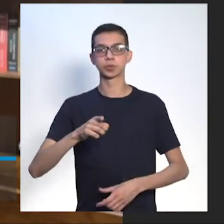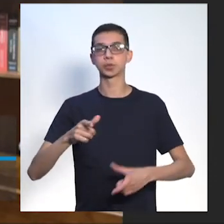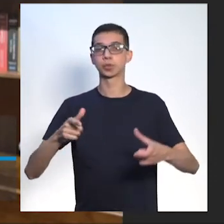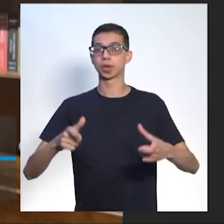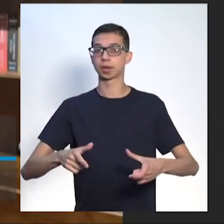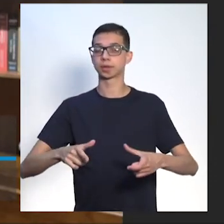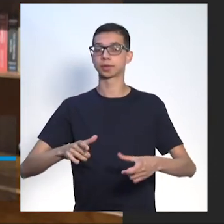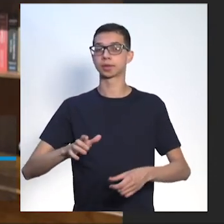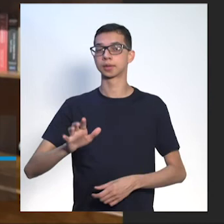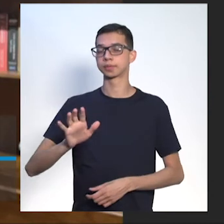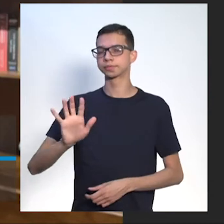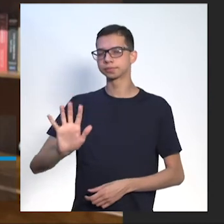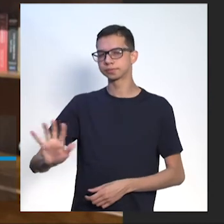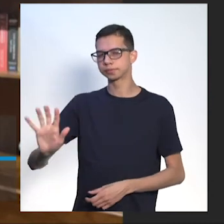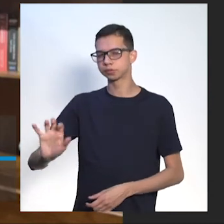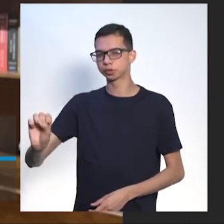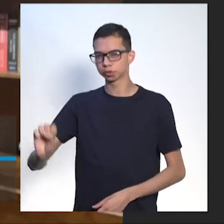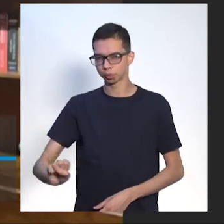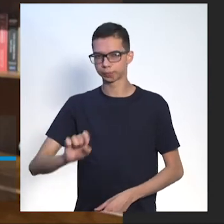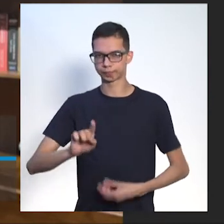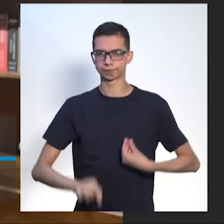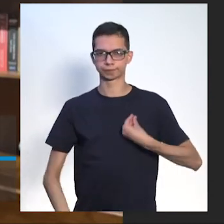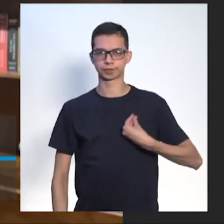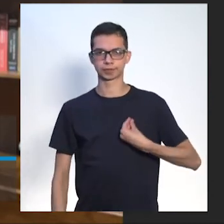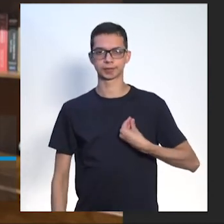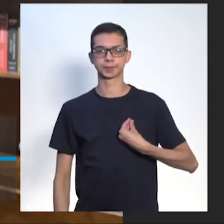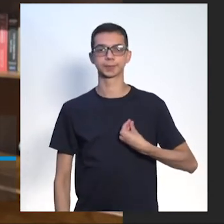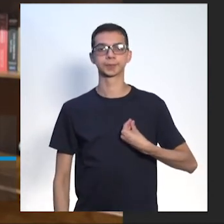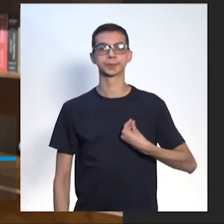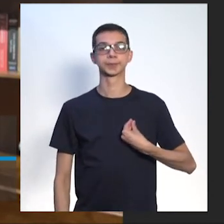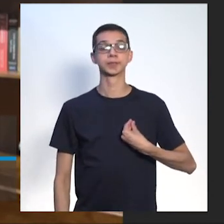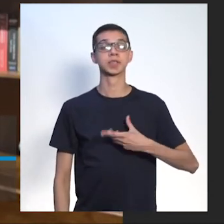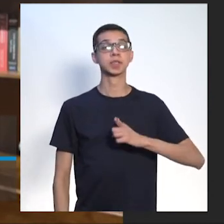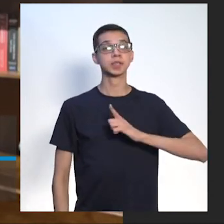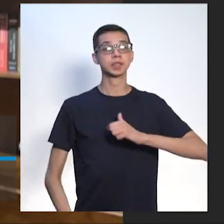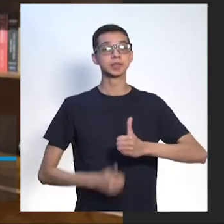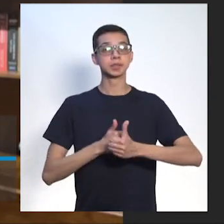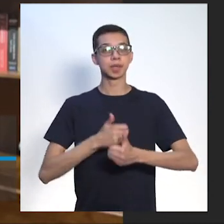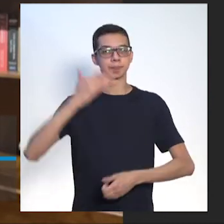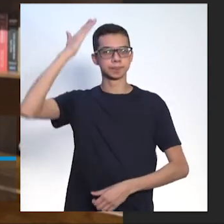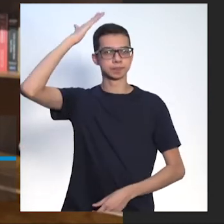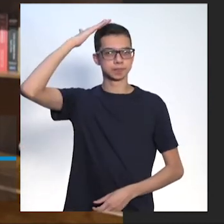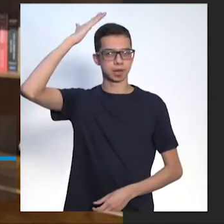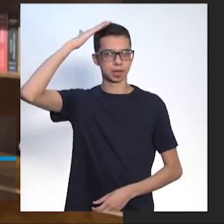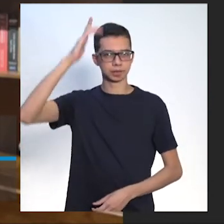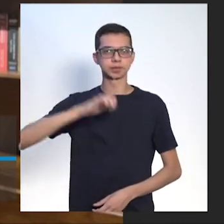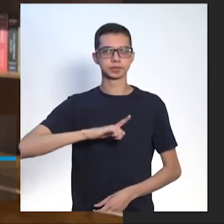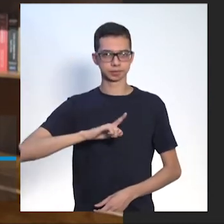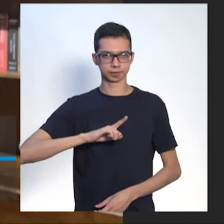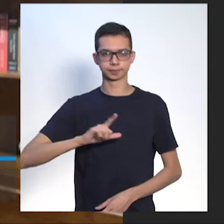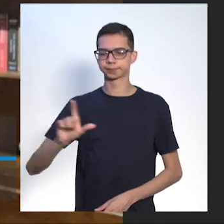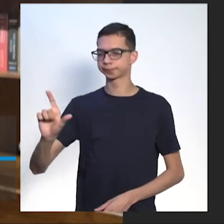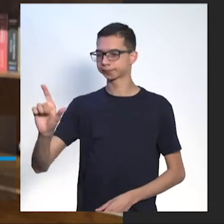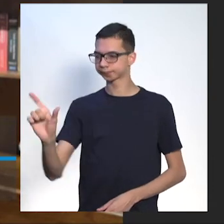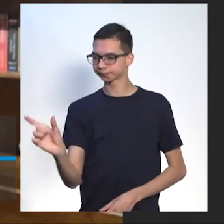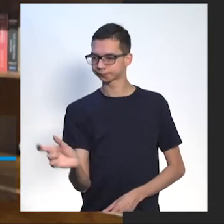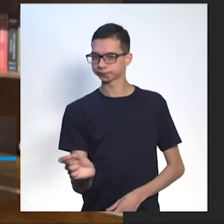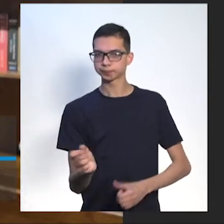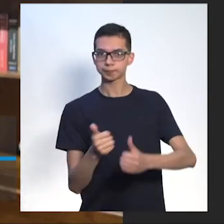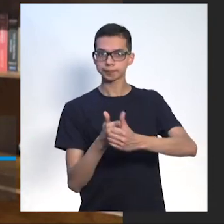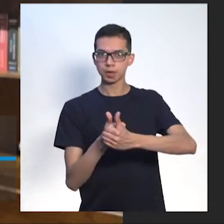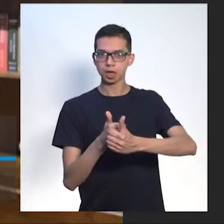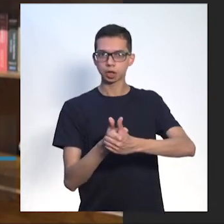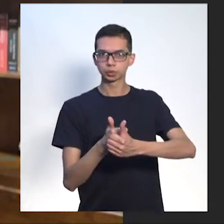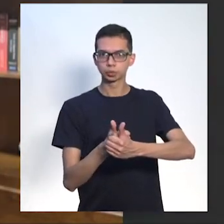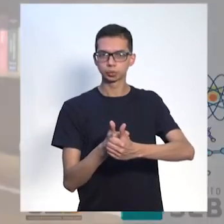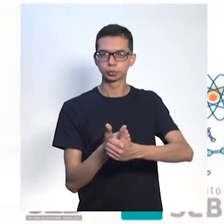região, tá? O que acontece? Você tem aí a parte do Paraná. Você tem uma cauda pro Paraná. Tá certo? Então